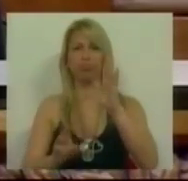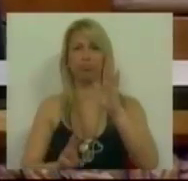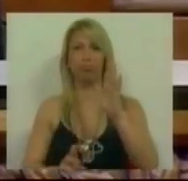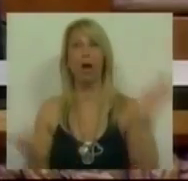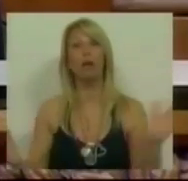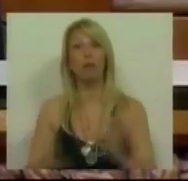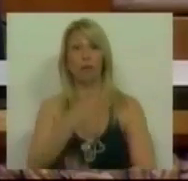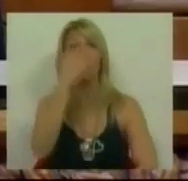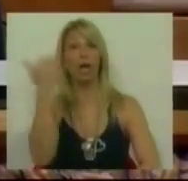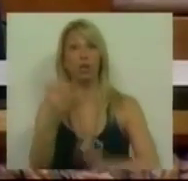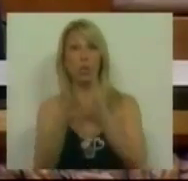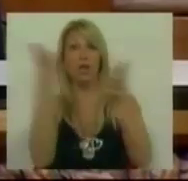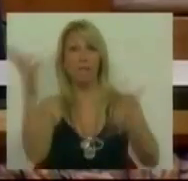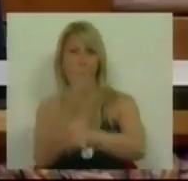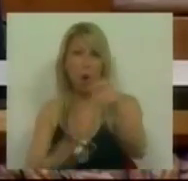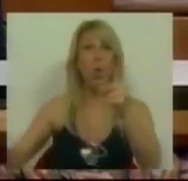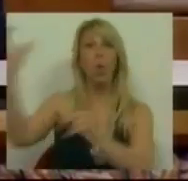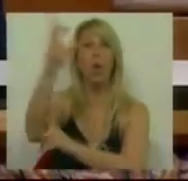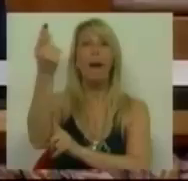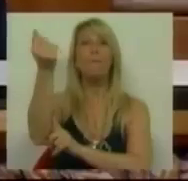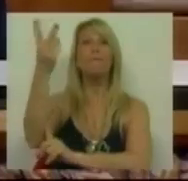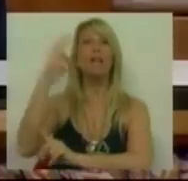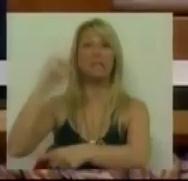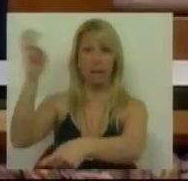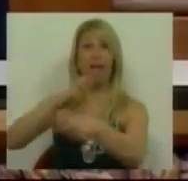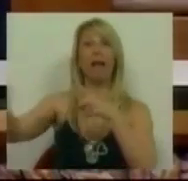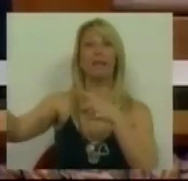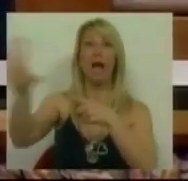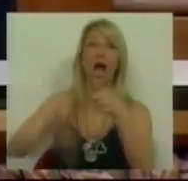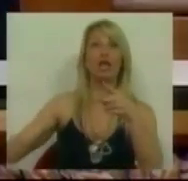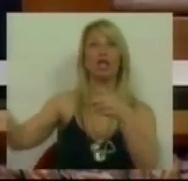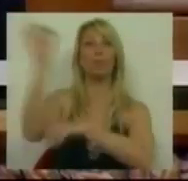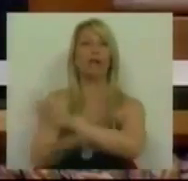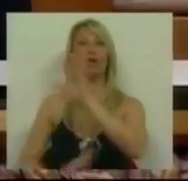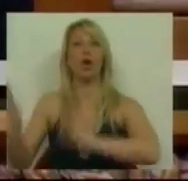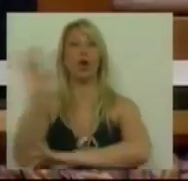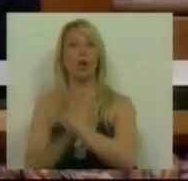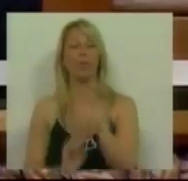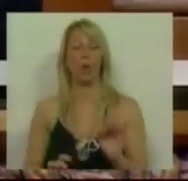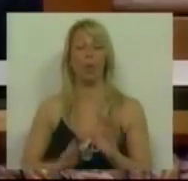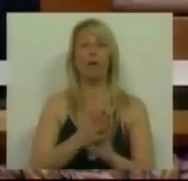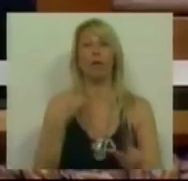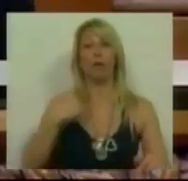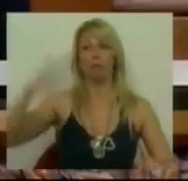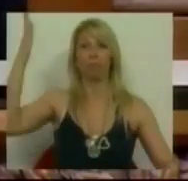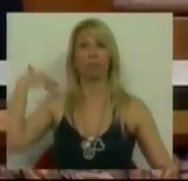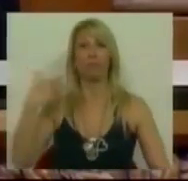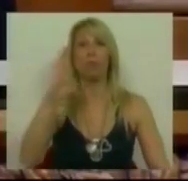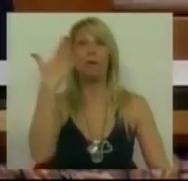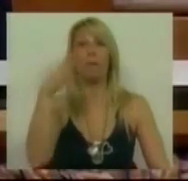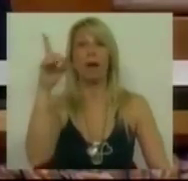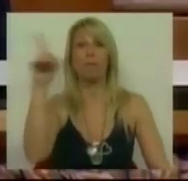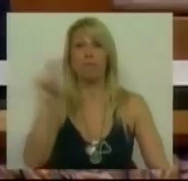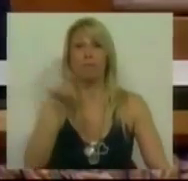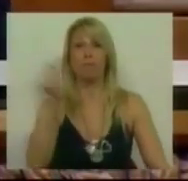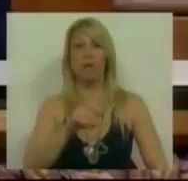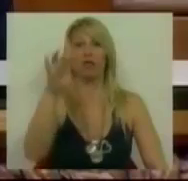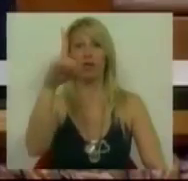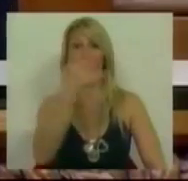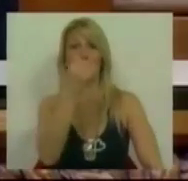subida do preço da luz no espaço europeu. Desde o primeiro semestre de 2011, para as famílias, os custos